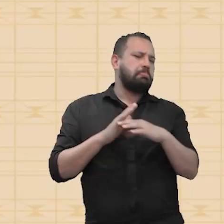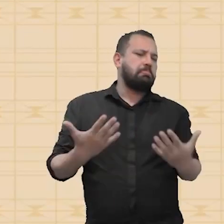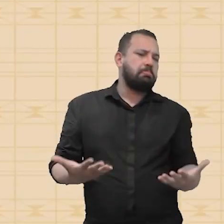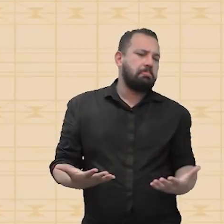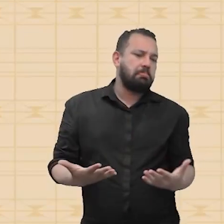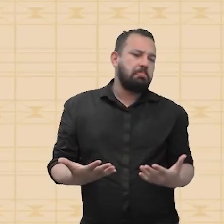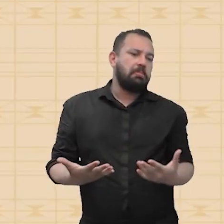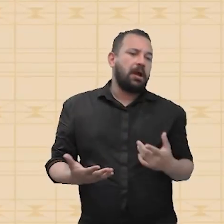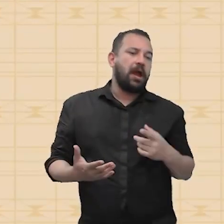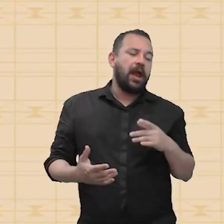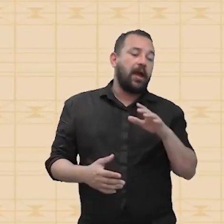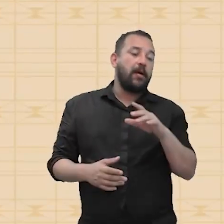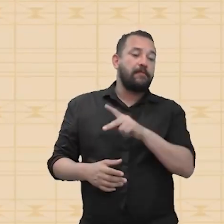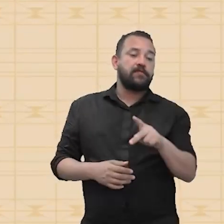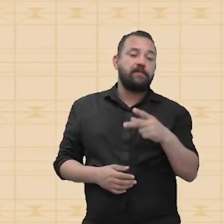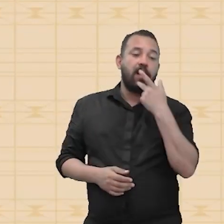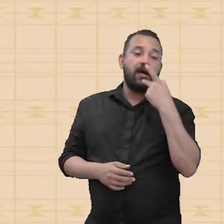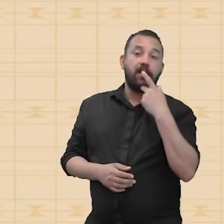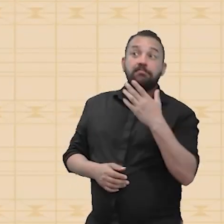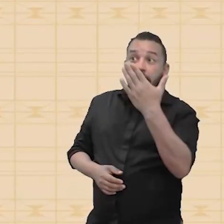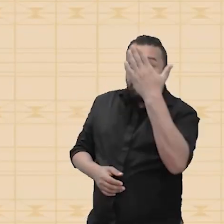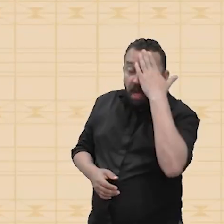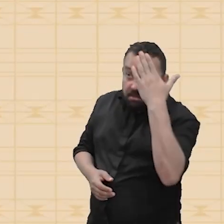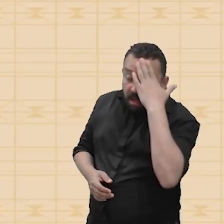vezes ele diz assim, entenderam?